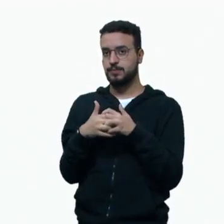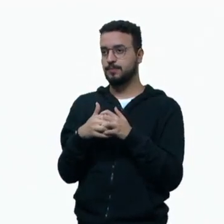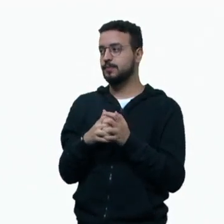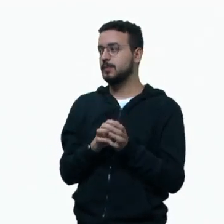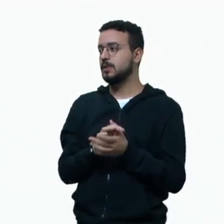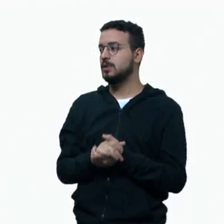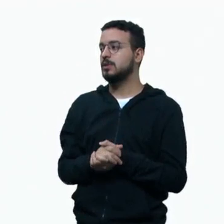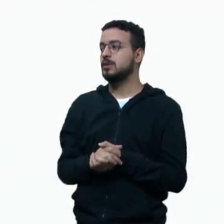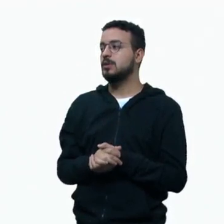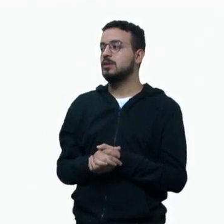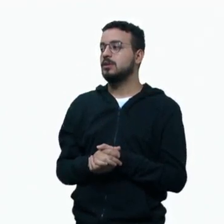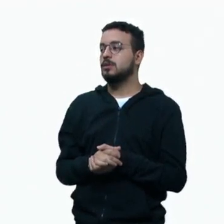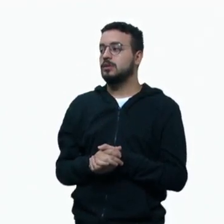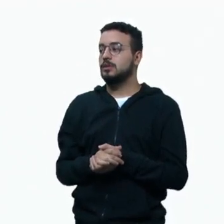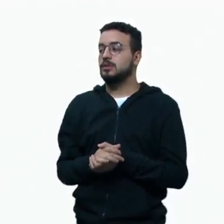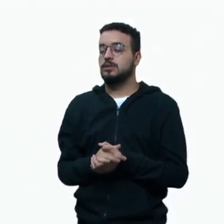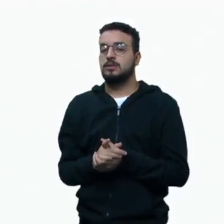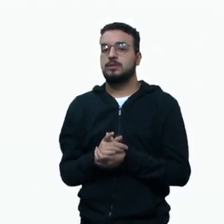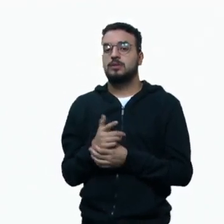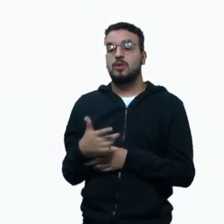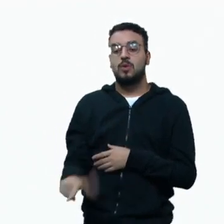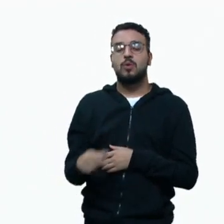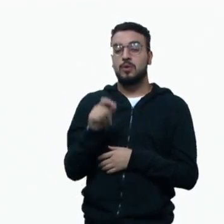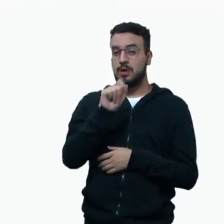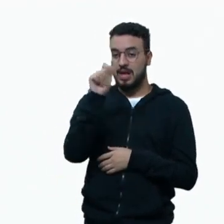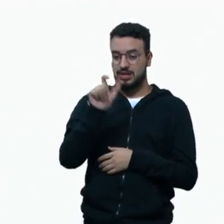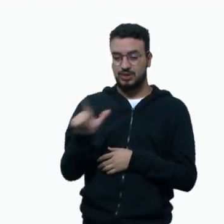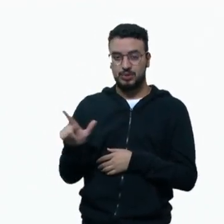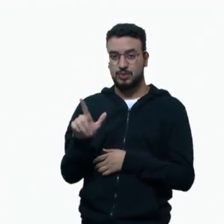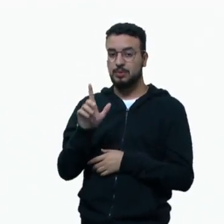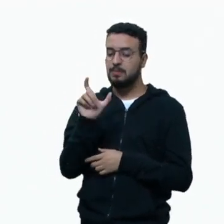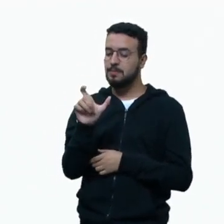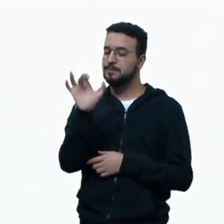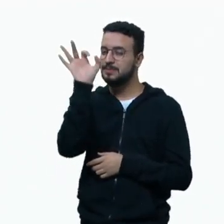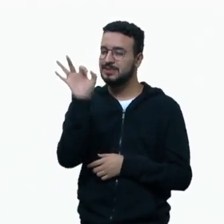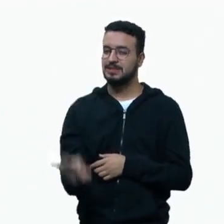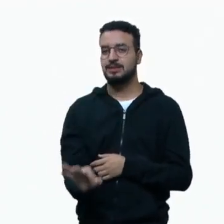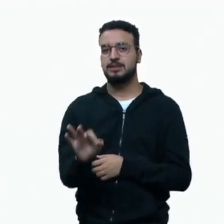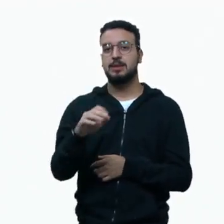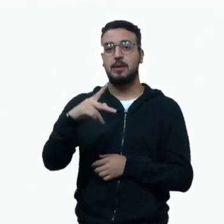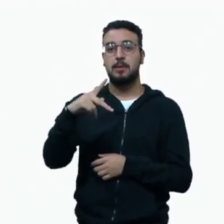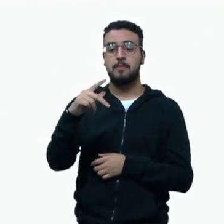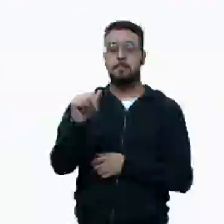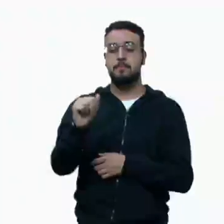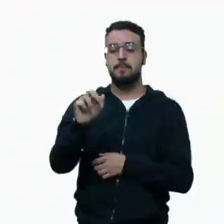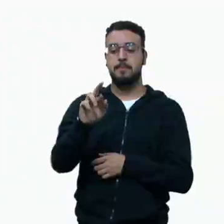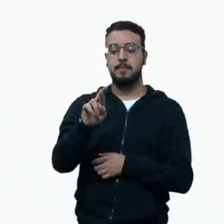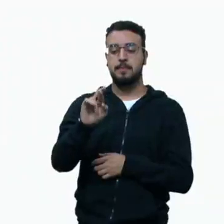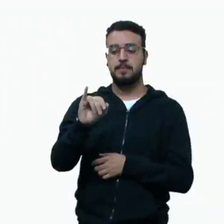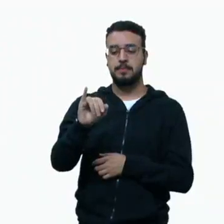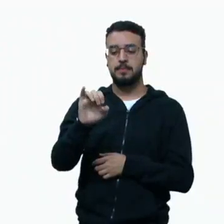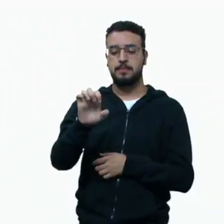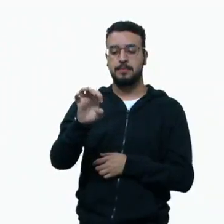novo temporal aqui, vou escrever parietal, tá? Para ninguém, quem não pegou o primeiro toque, já não